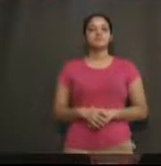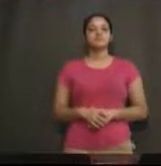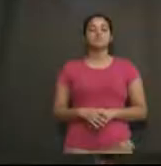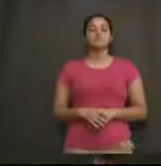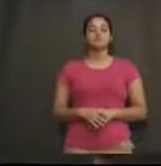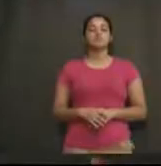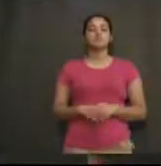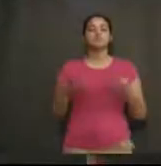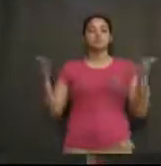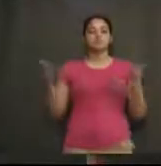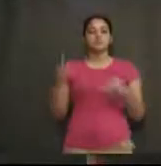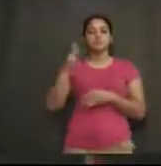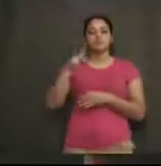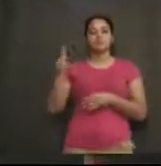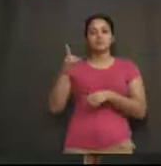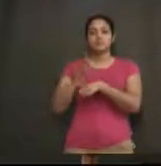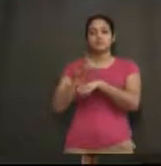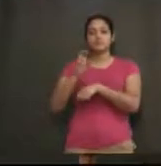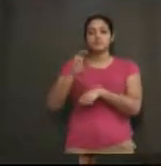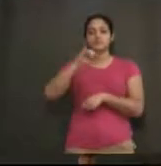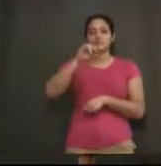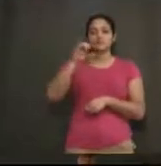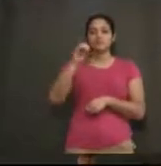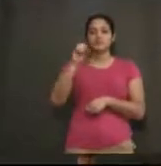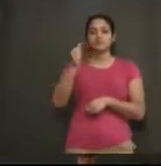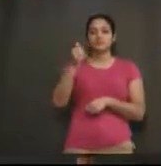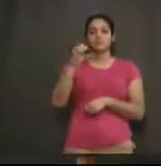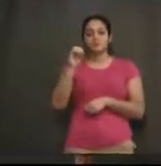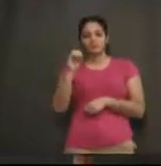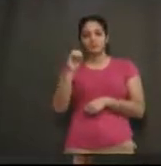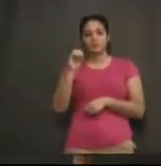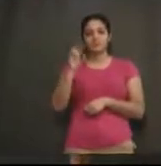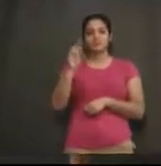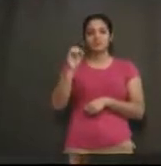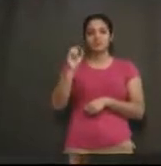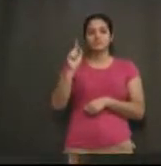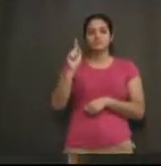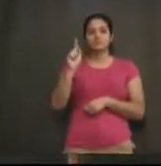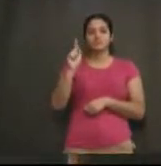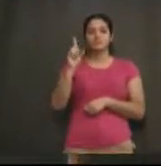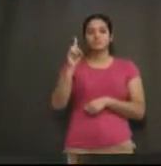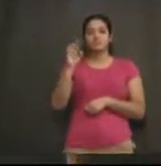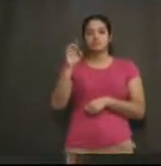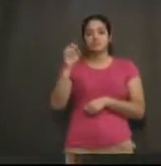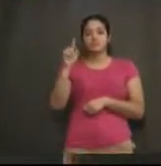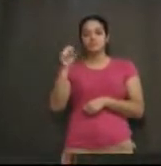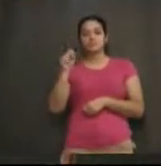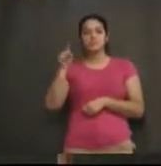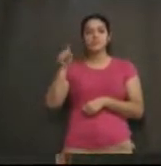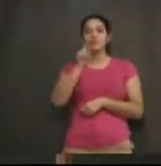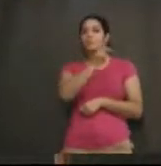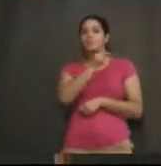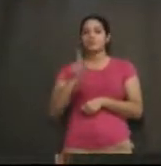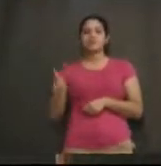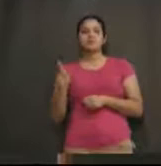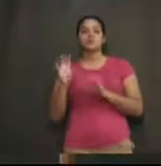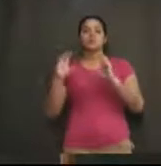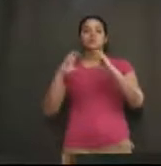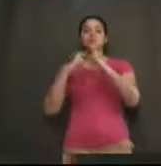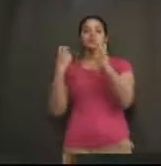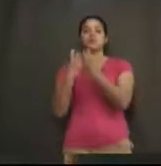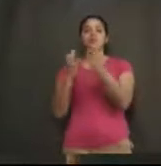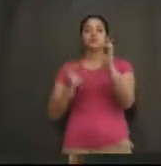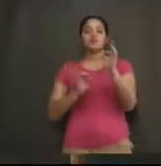O professor Dr. João Rodrigues Júnior, presidente do comitê organizador dessa 10ª Bienal, em seu